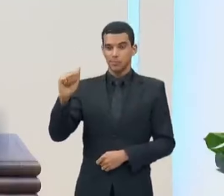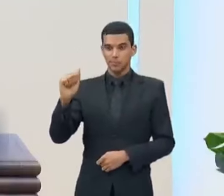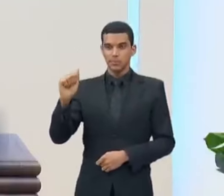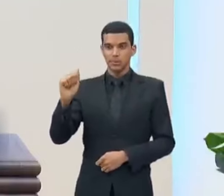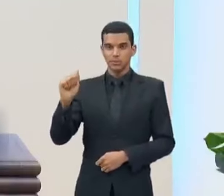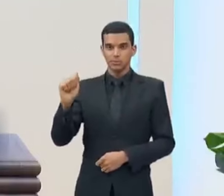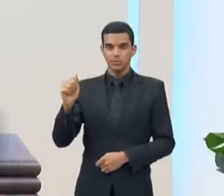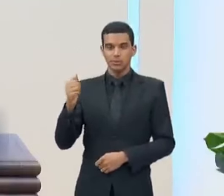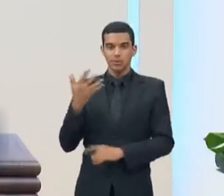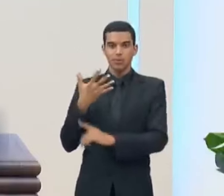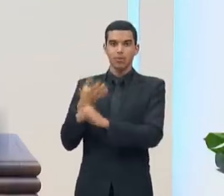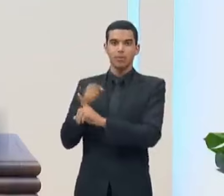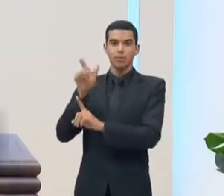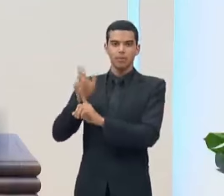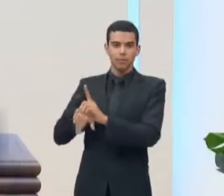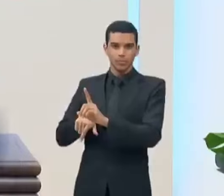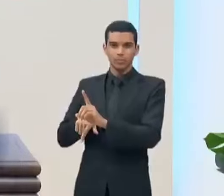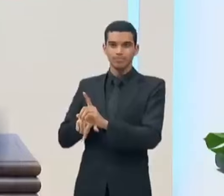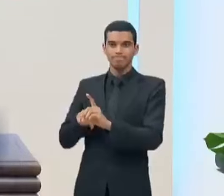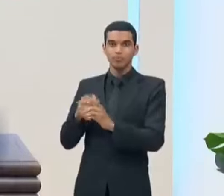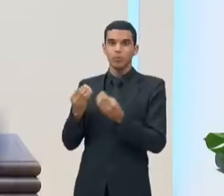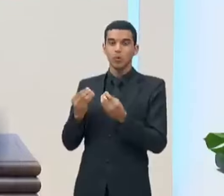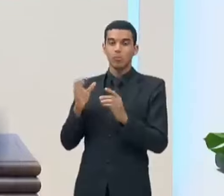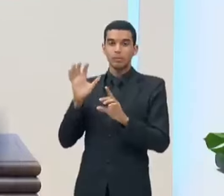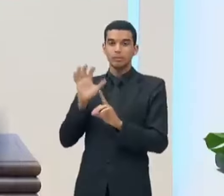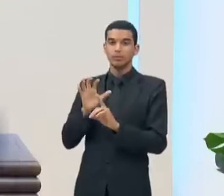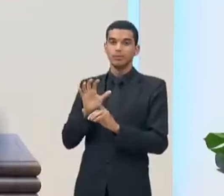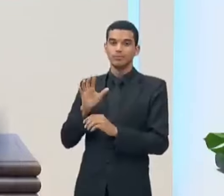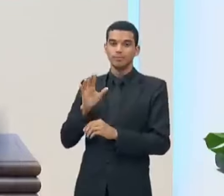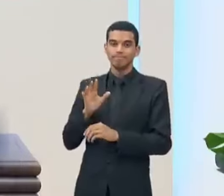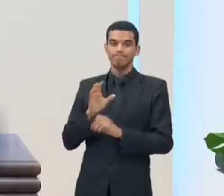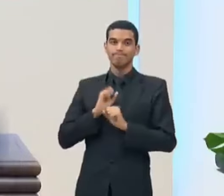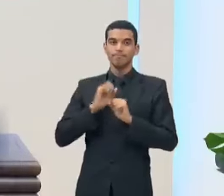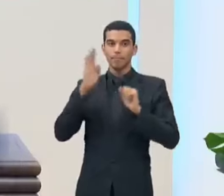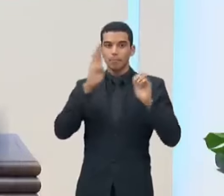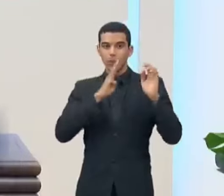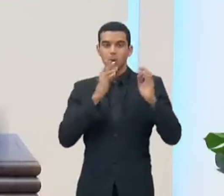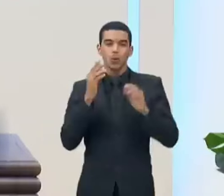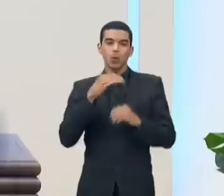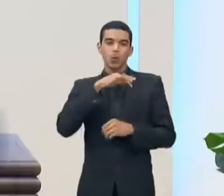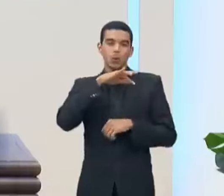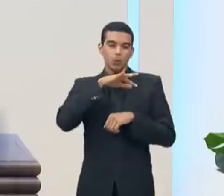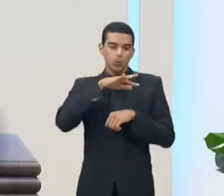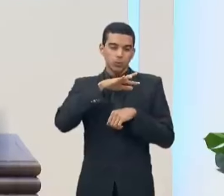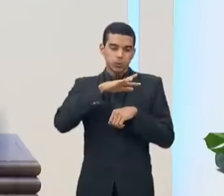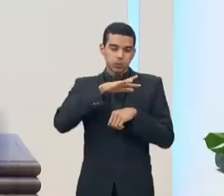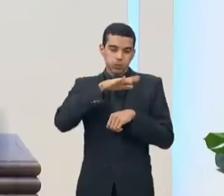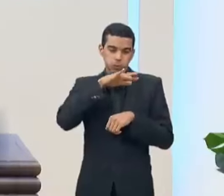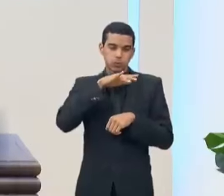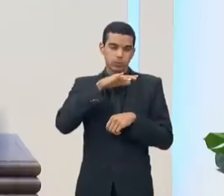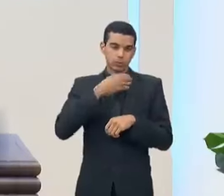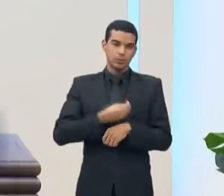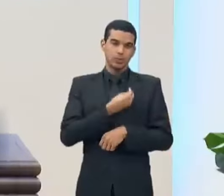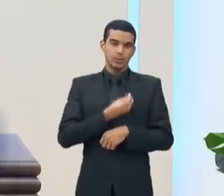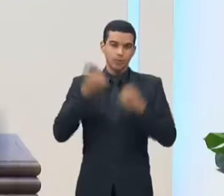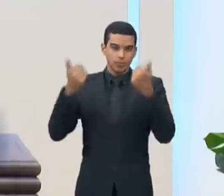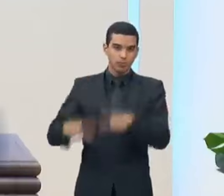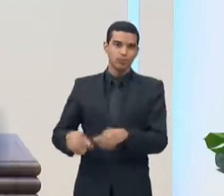quando falamos da lepra e apontamos, né, para o Oriente Médio, o Antigo Testamento, bem como também o